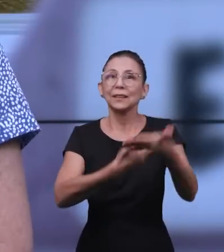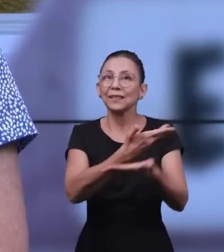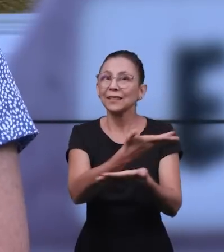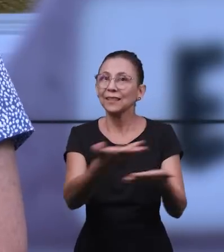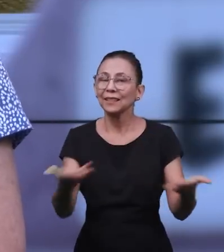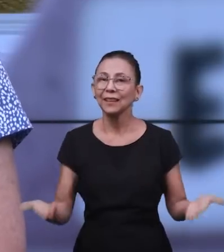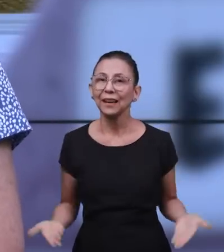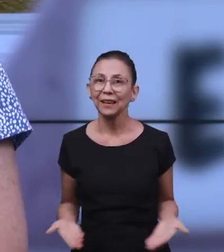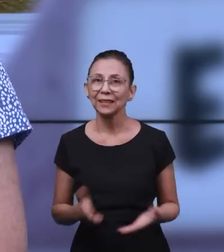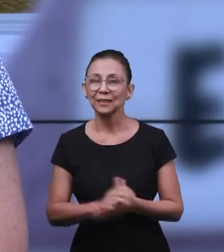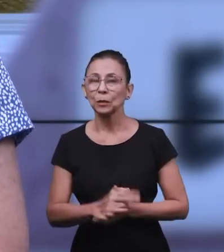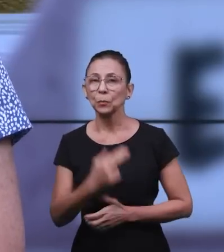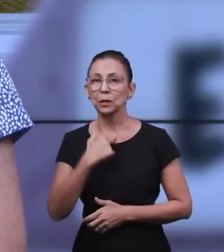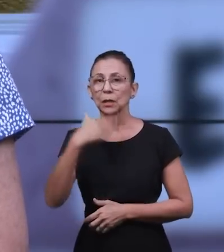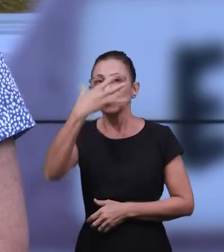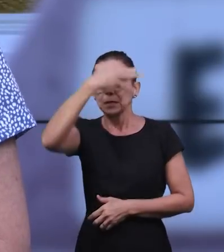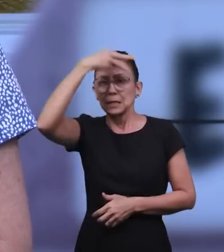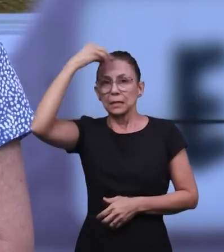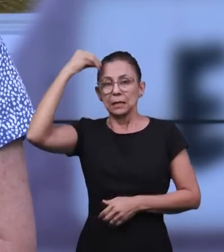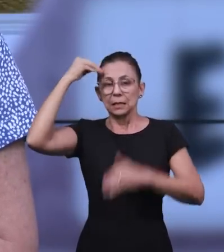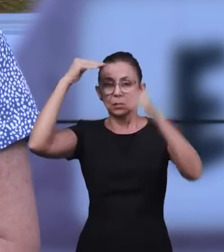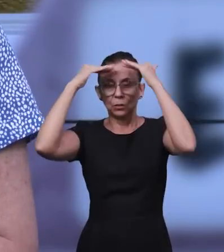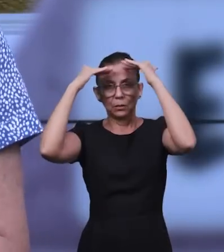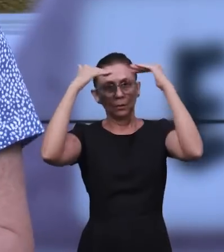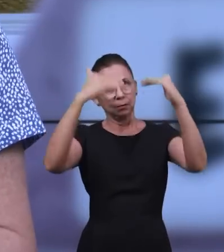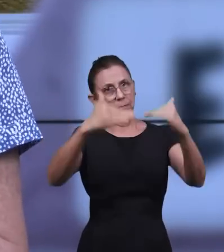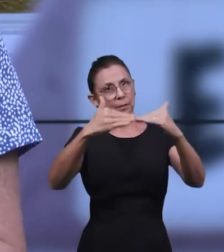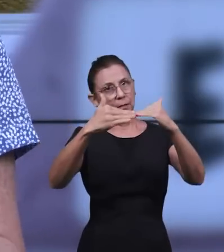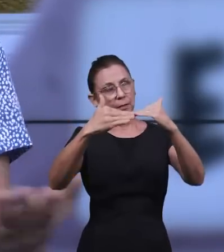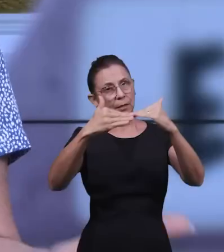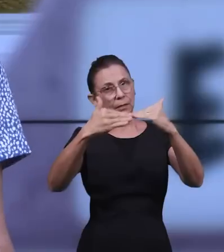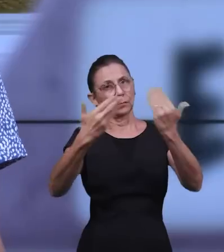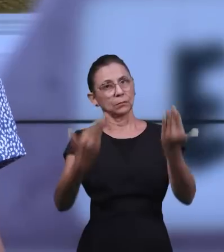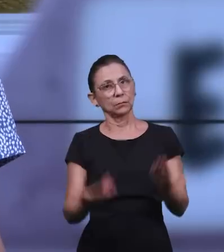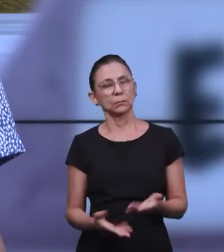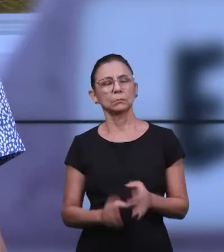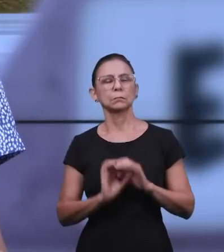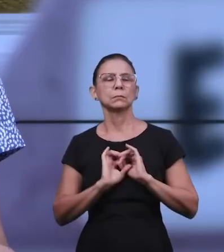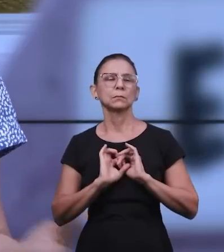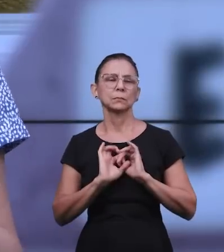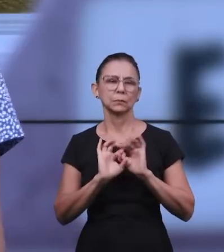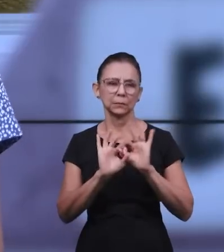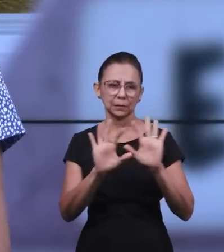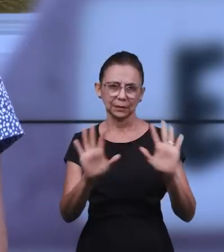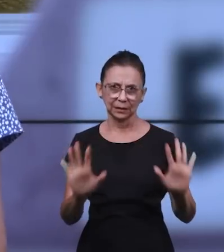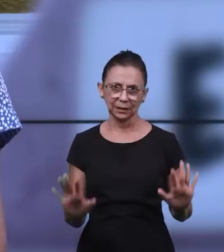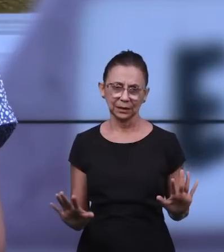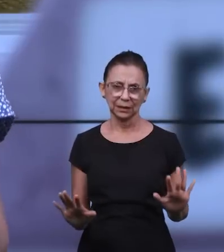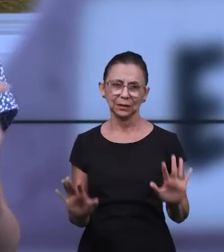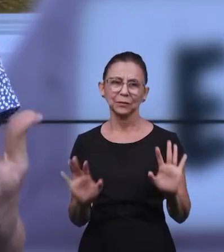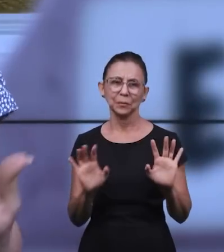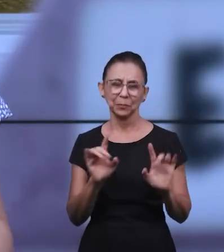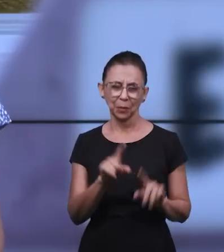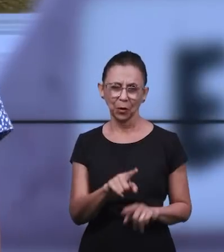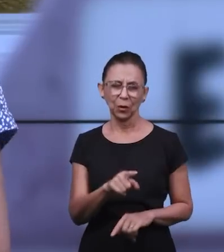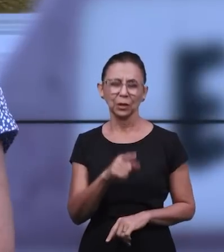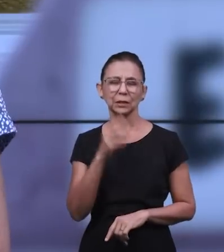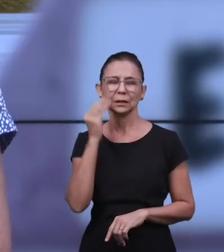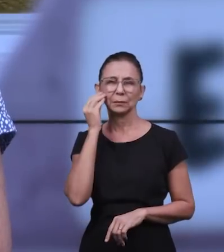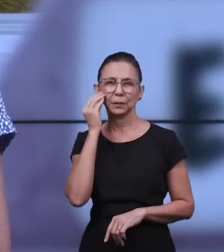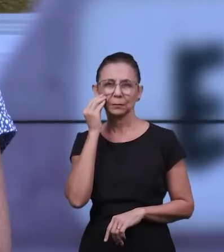deles, sem esquecer de respeitá-los, tanto para dar liberdade para que seu filho experimente todo